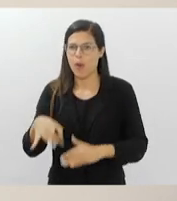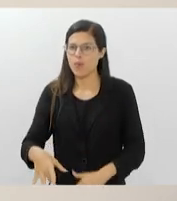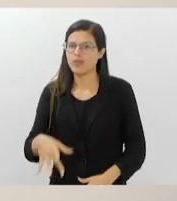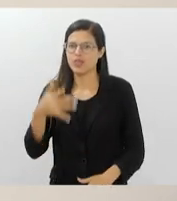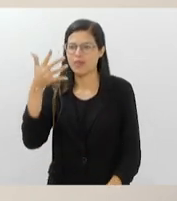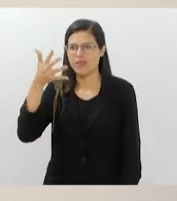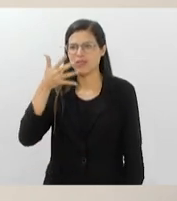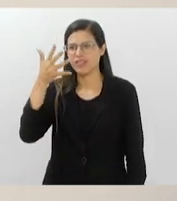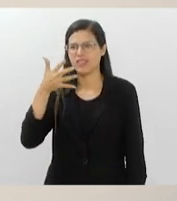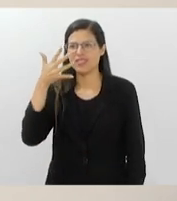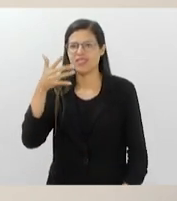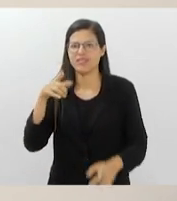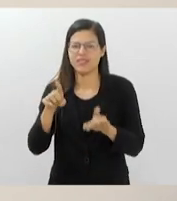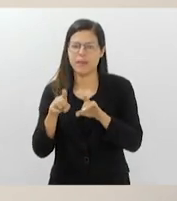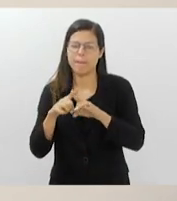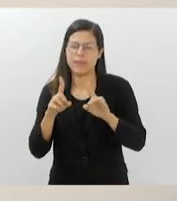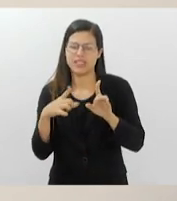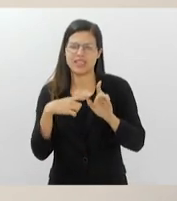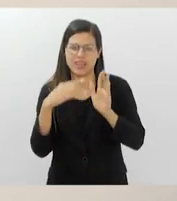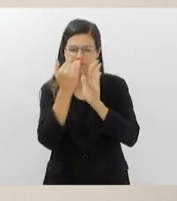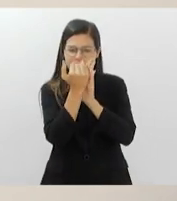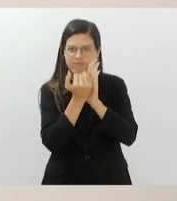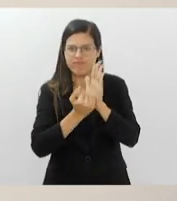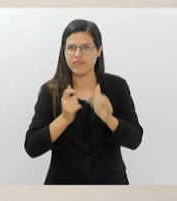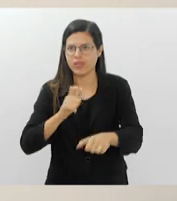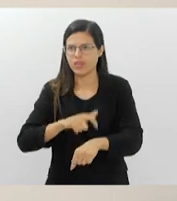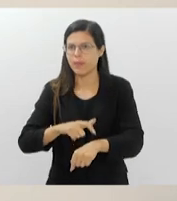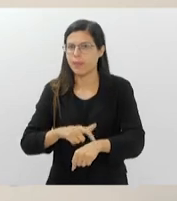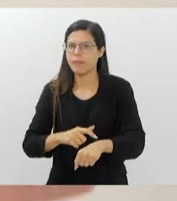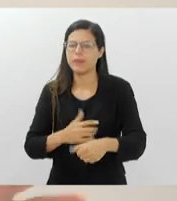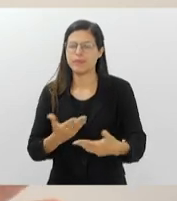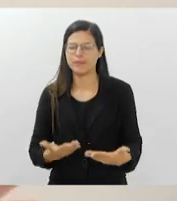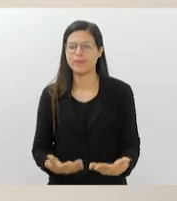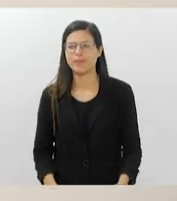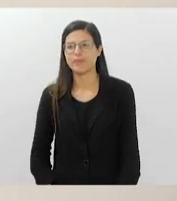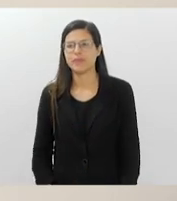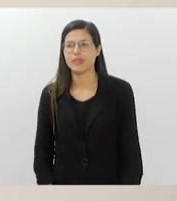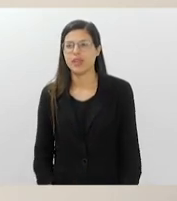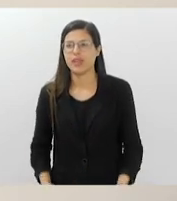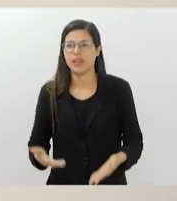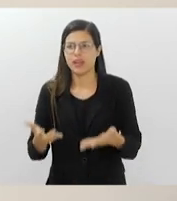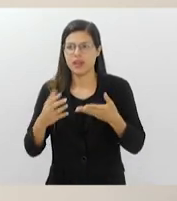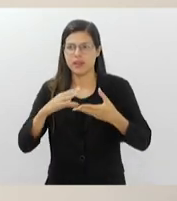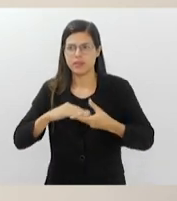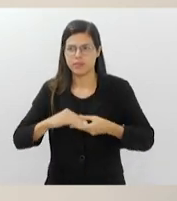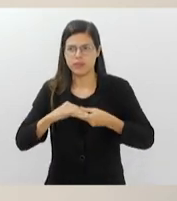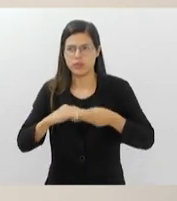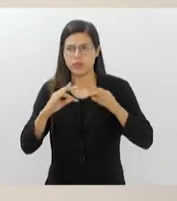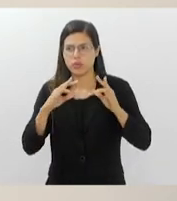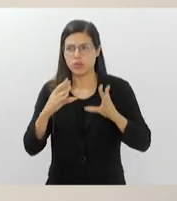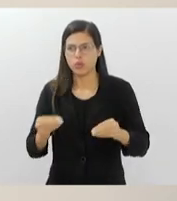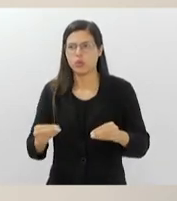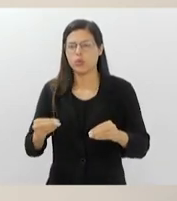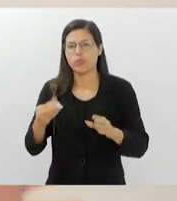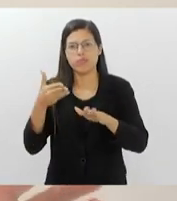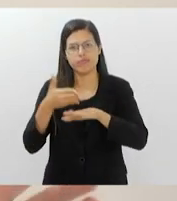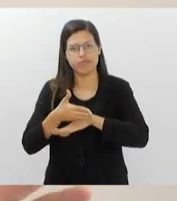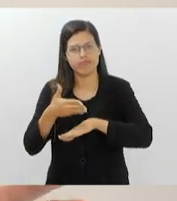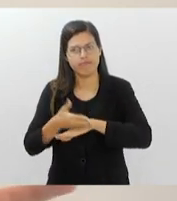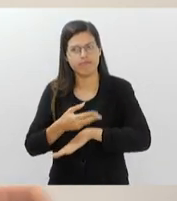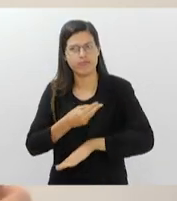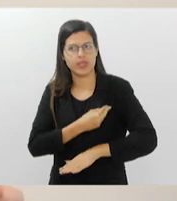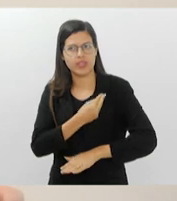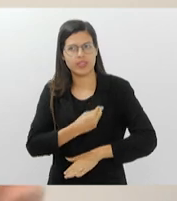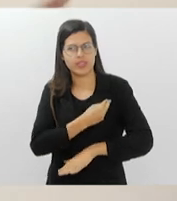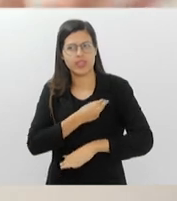também poder seguir aqui com o tempo que me foi destinado queria também cumprimentar todas as pessoas aqui presentes aos demais